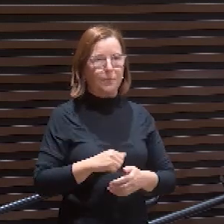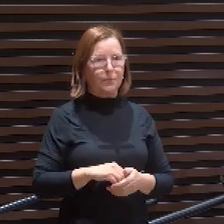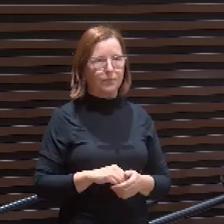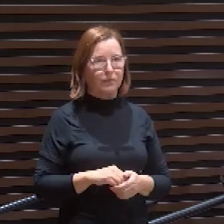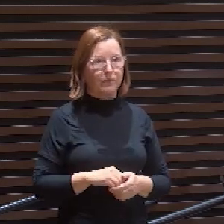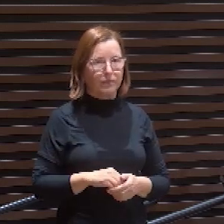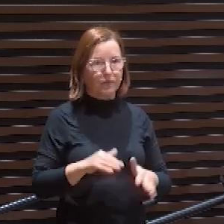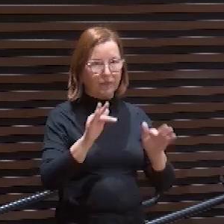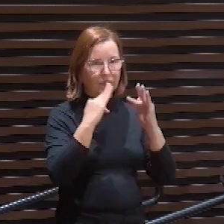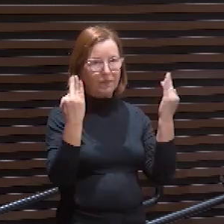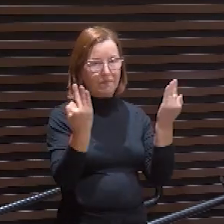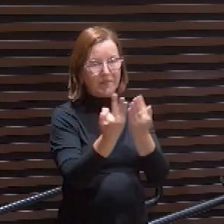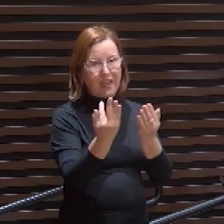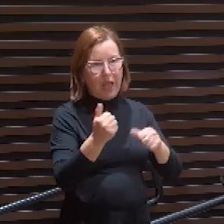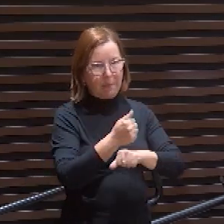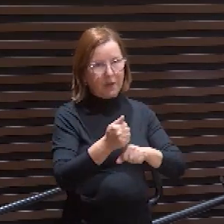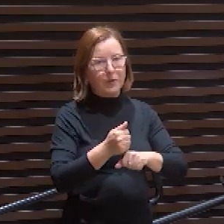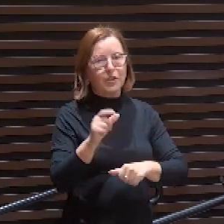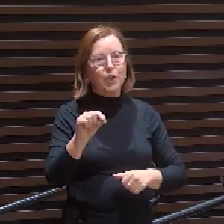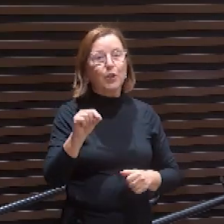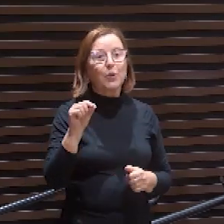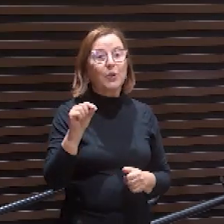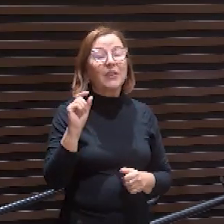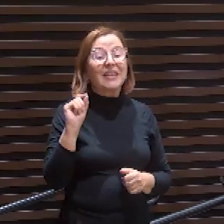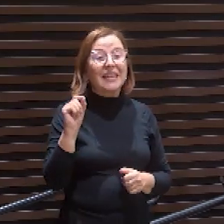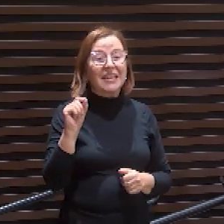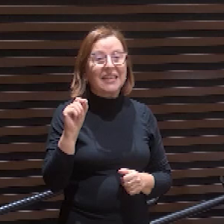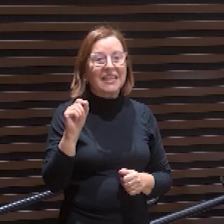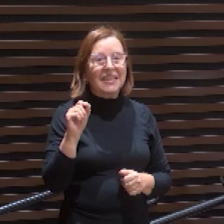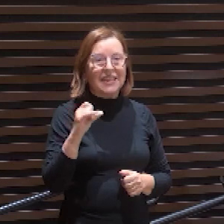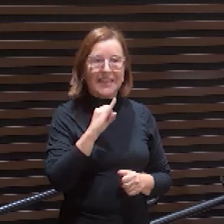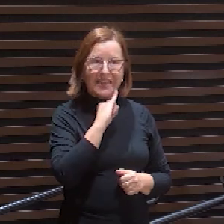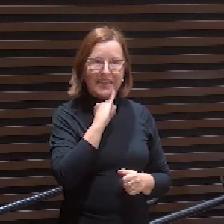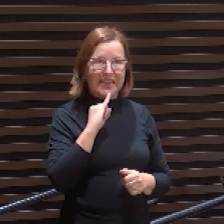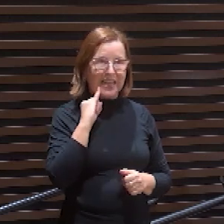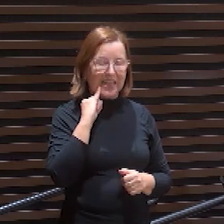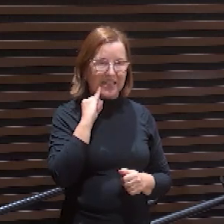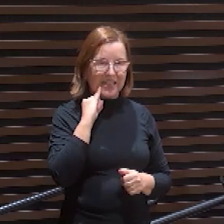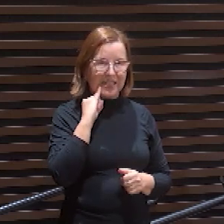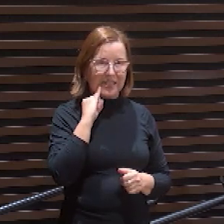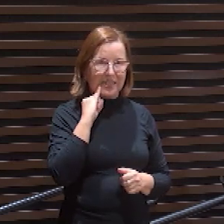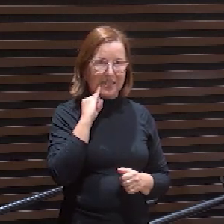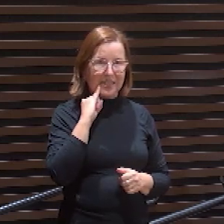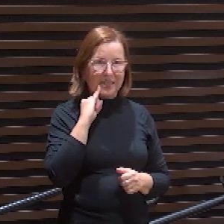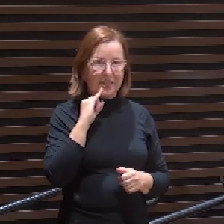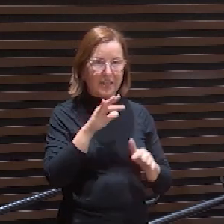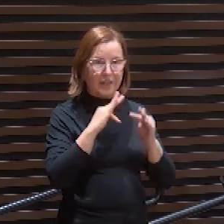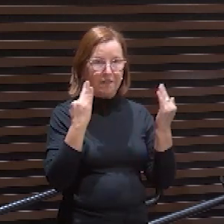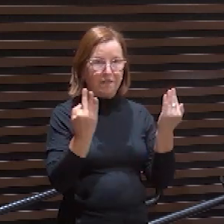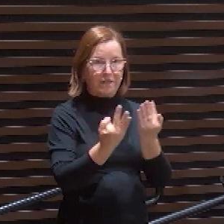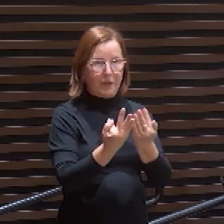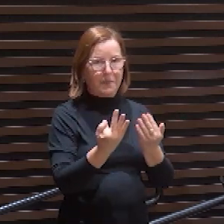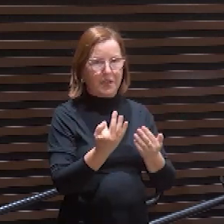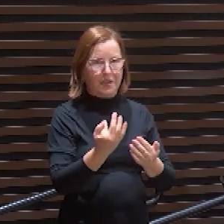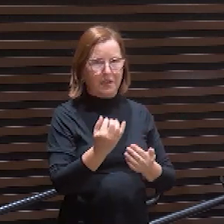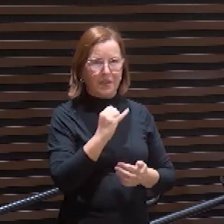Da família de Abrão, ele escolheu Isaac. Da família de Isaac, ele